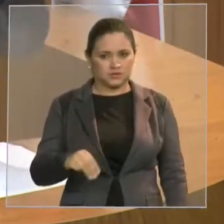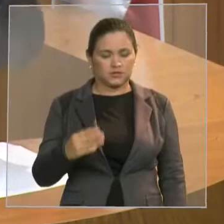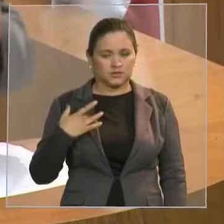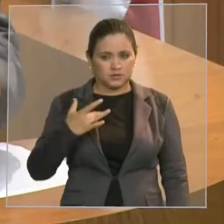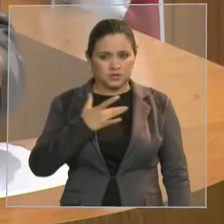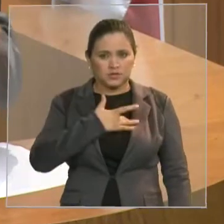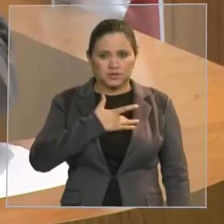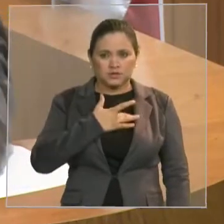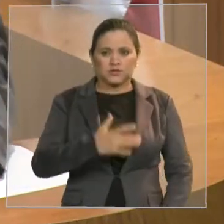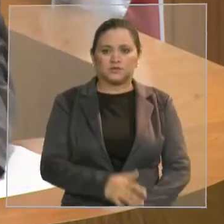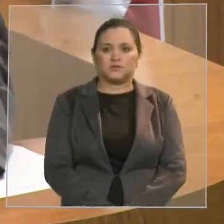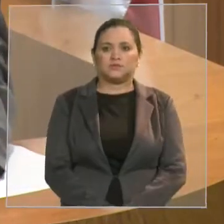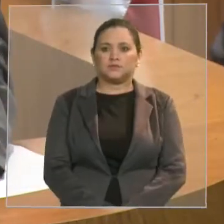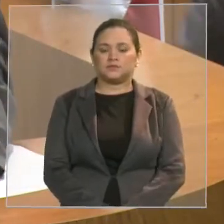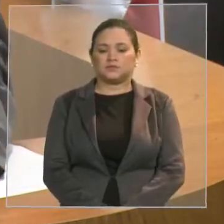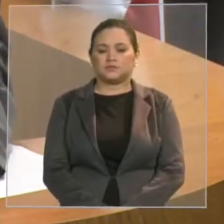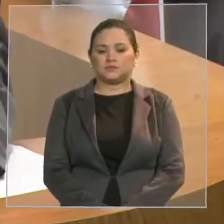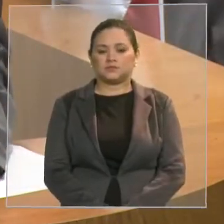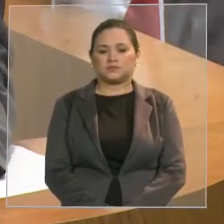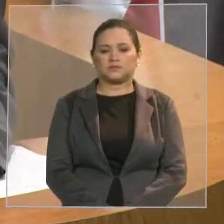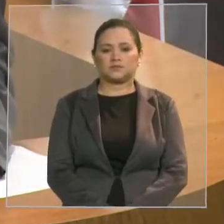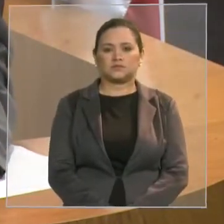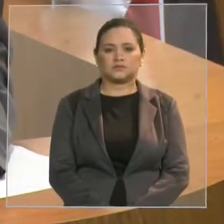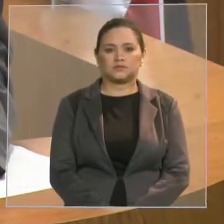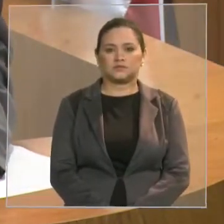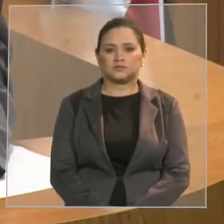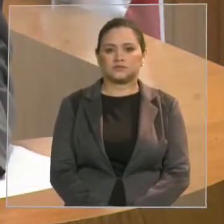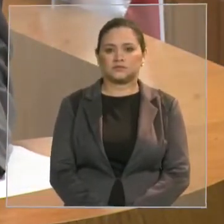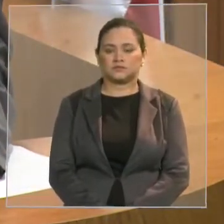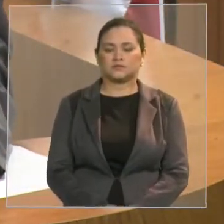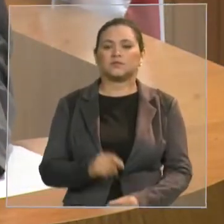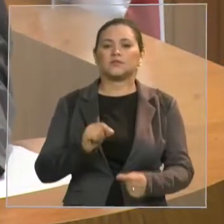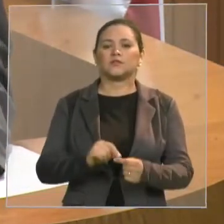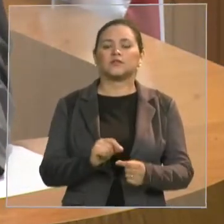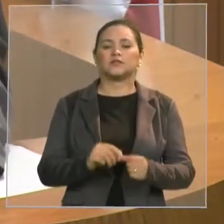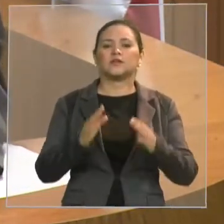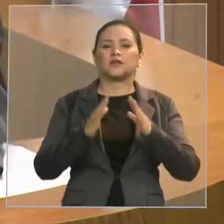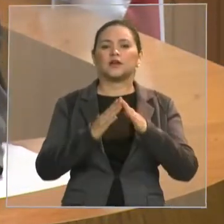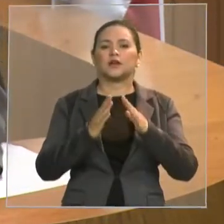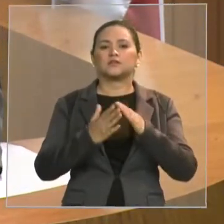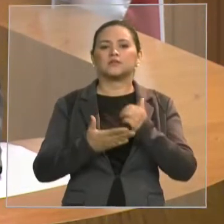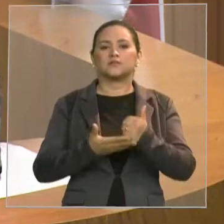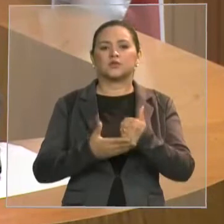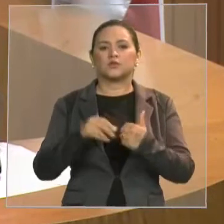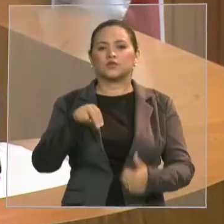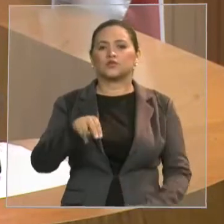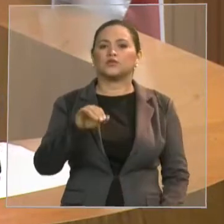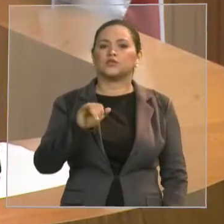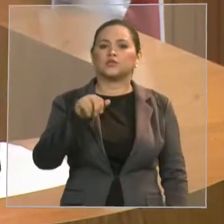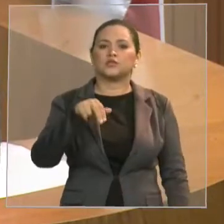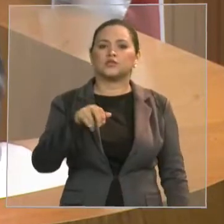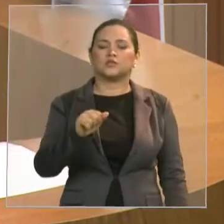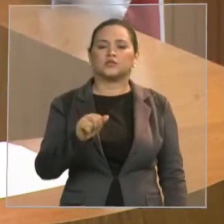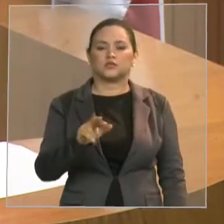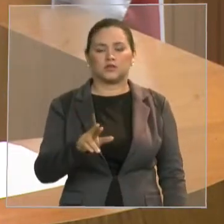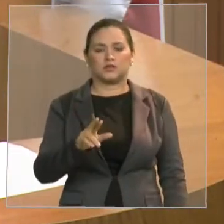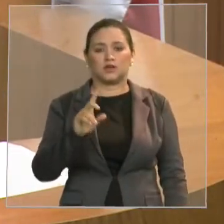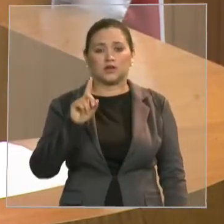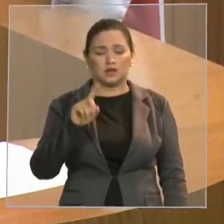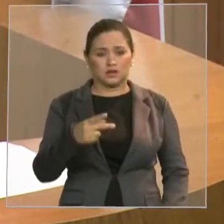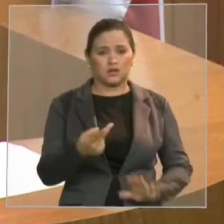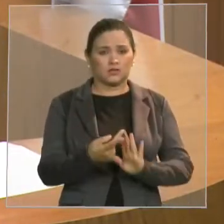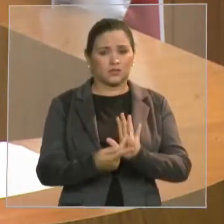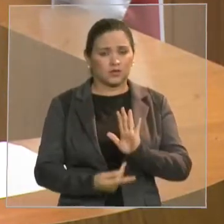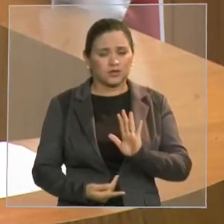tirando privilégios, instalando a Casa de Apoio Ninar, um programa inédito no país. Que situação